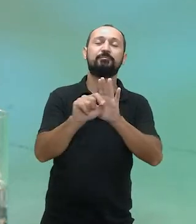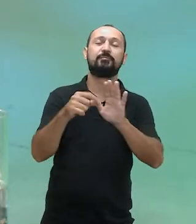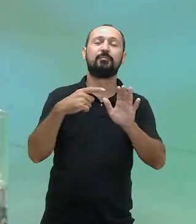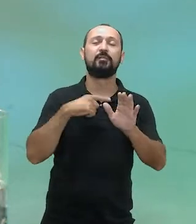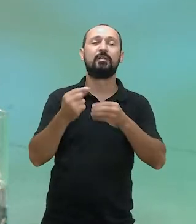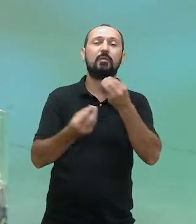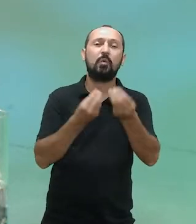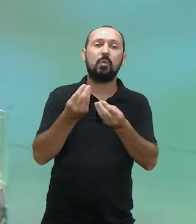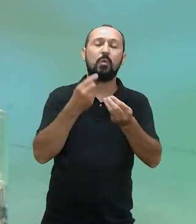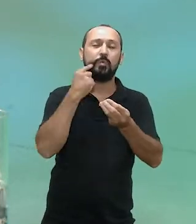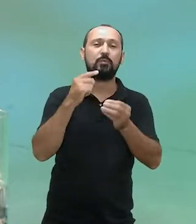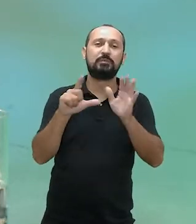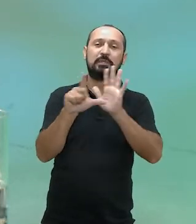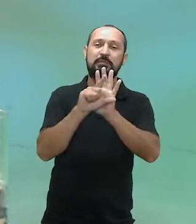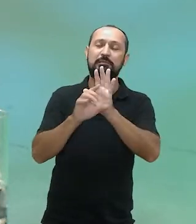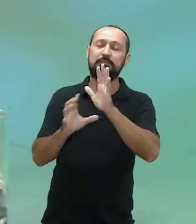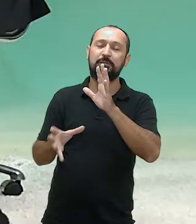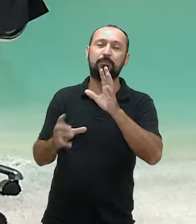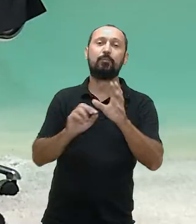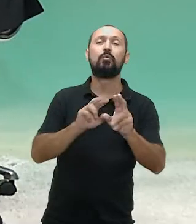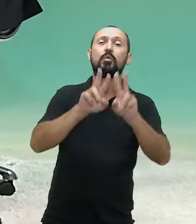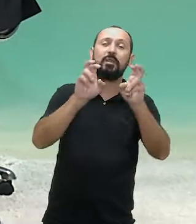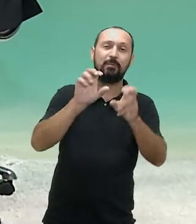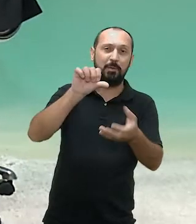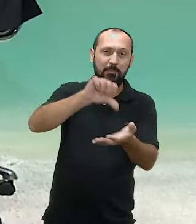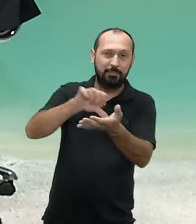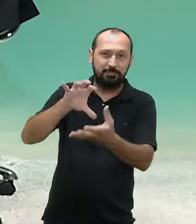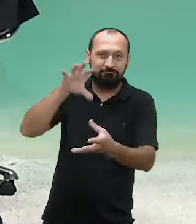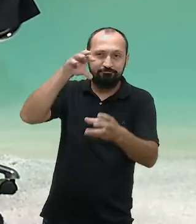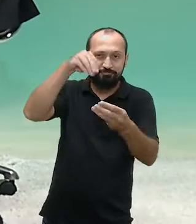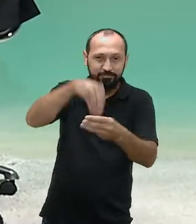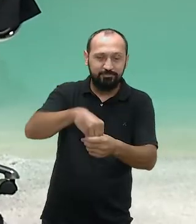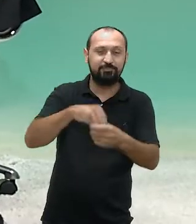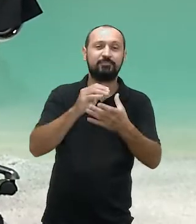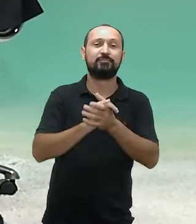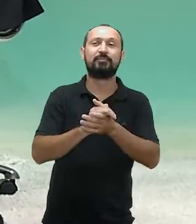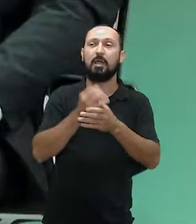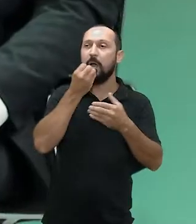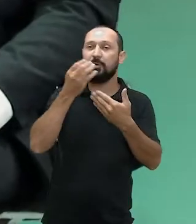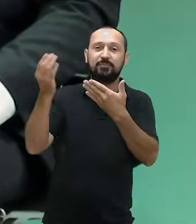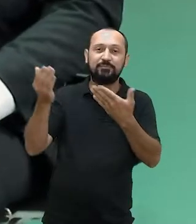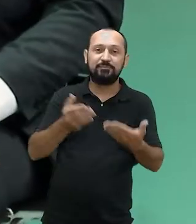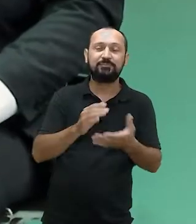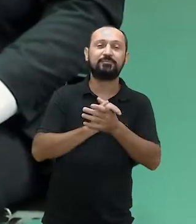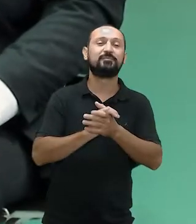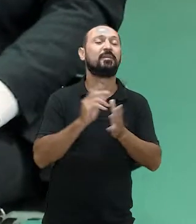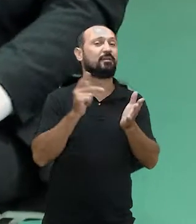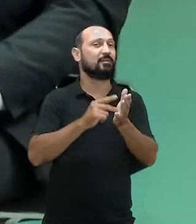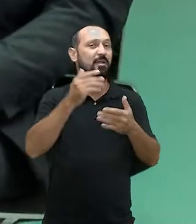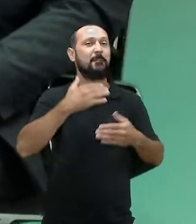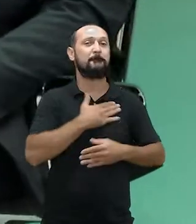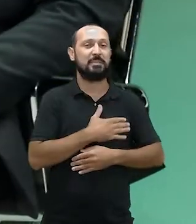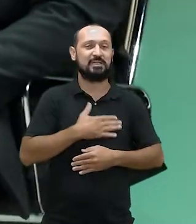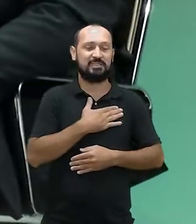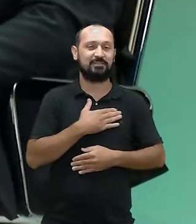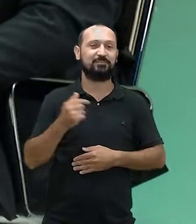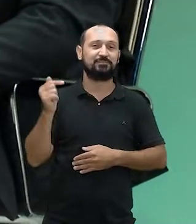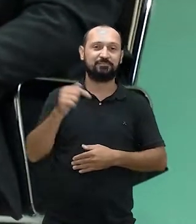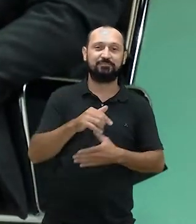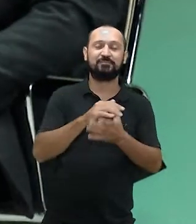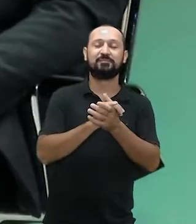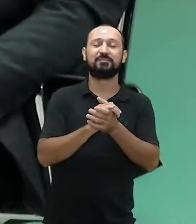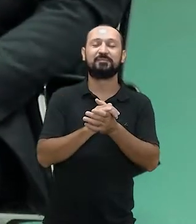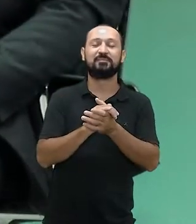trazendo os compilados das leis por eixo temático, né, Tiago? Exatamente. Seja bem-vindo ao programa novamente. Muito obrigado, é um prazer estar aqui. É